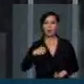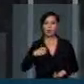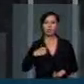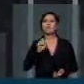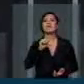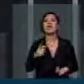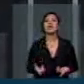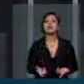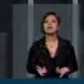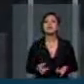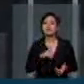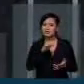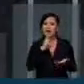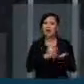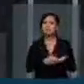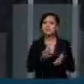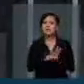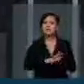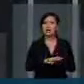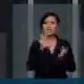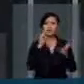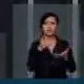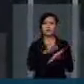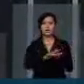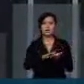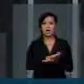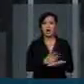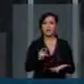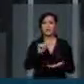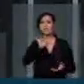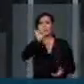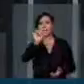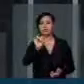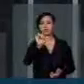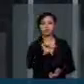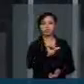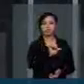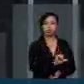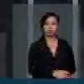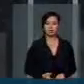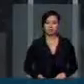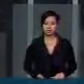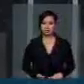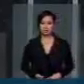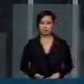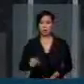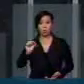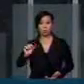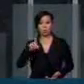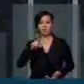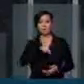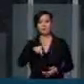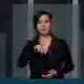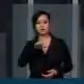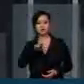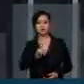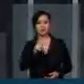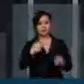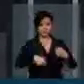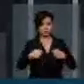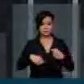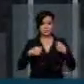Não vai responder a nada, vai continuar caindo, inclusive o prestígio. Nós temos que responder às ruas. Responder às ruas